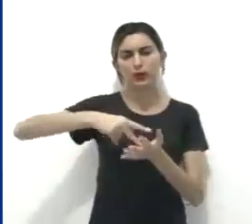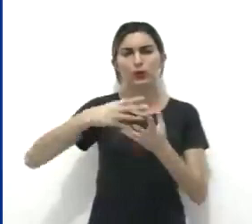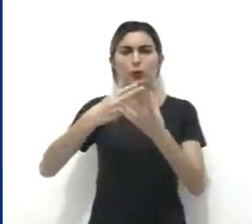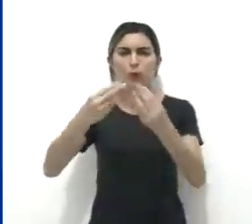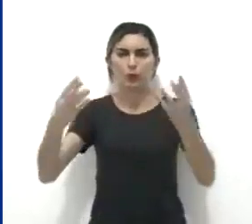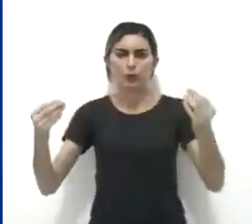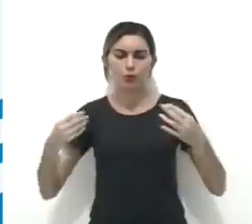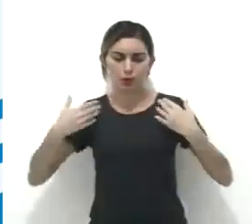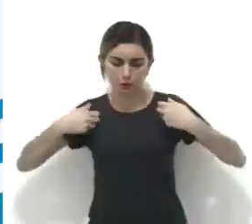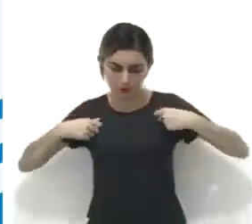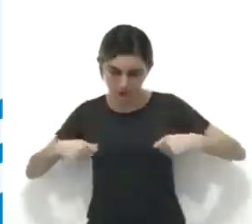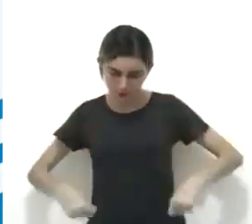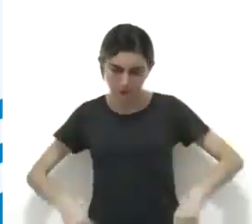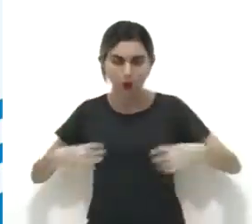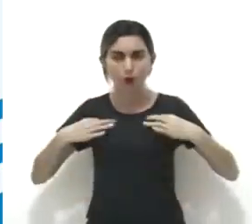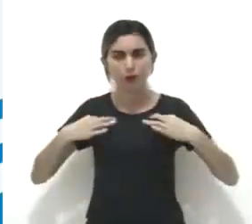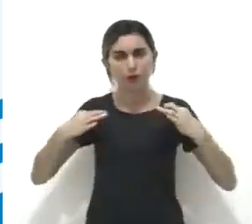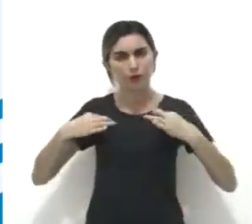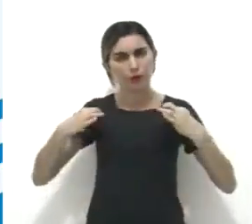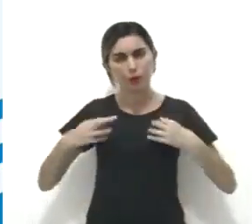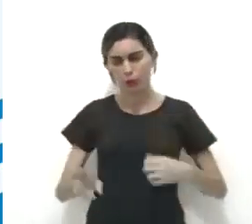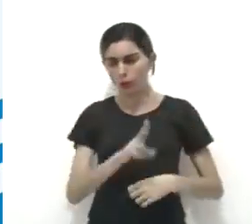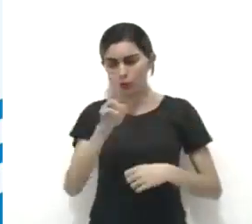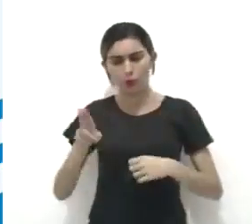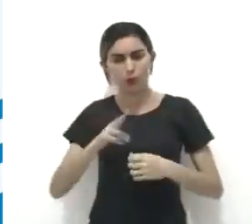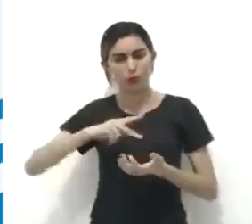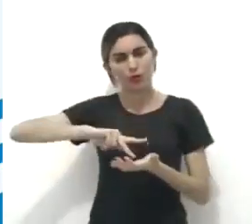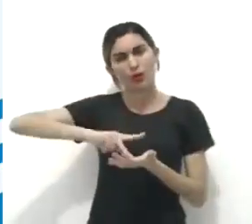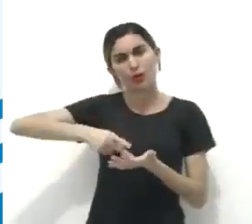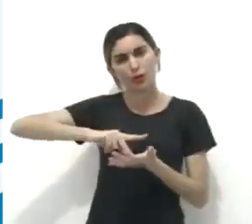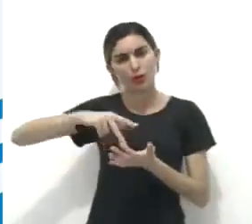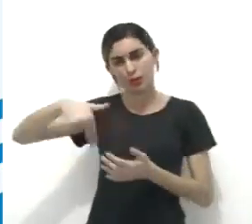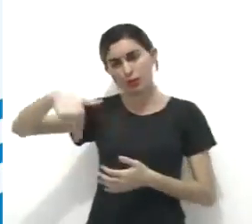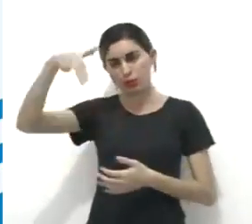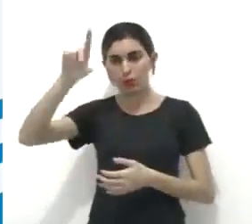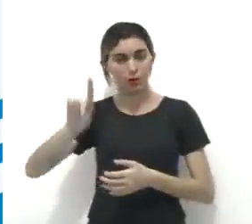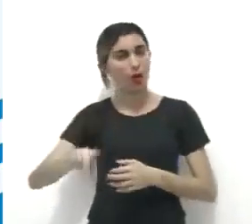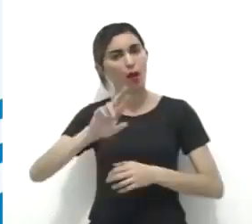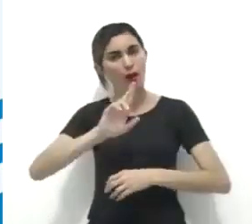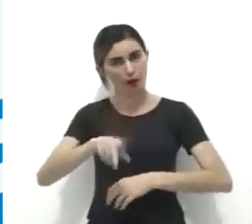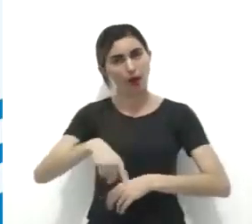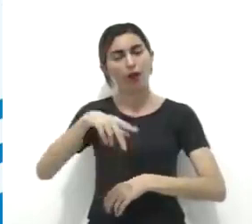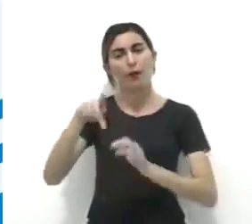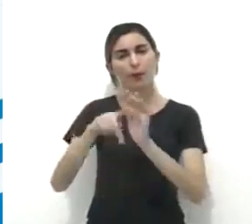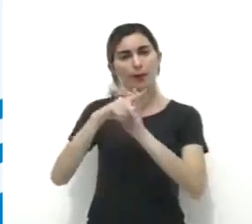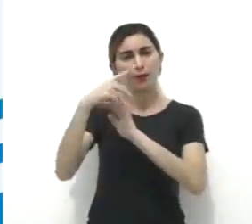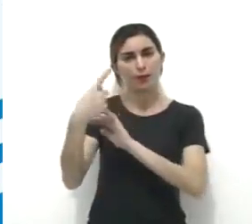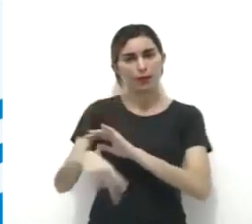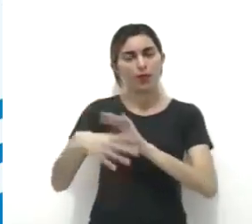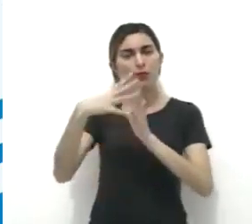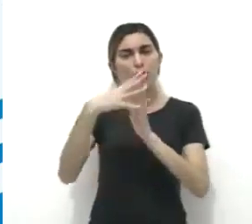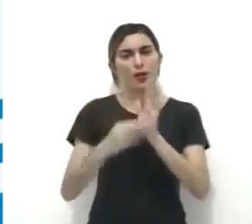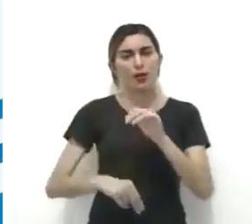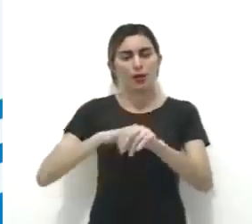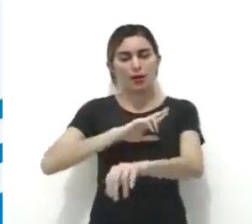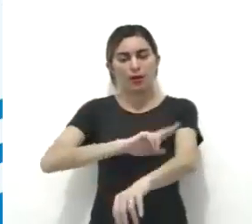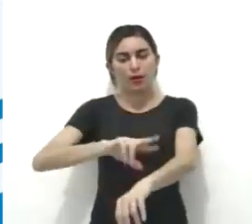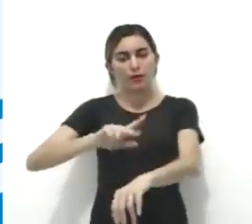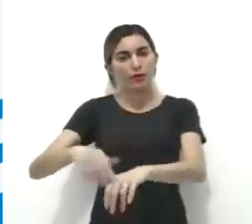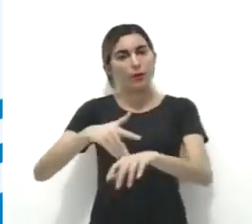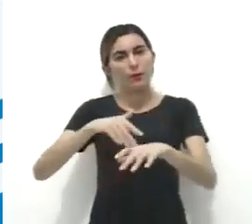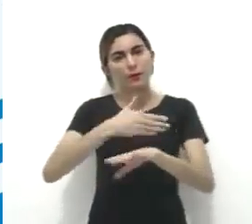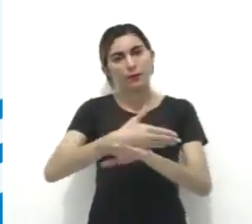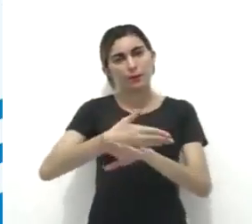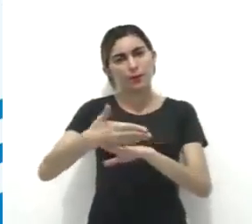seja, muitas das vestimentas que se utilizam nas danças nordestinas são atribuídas às